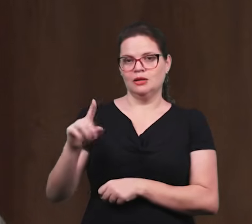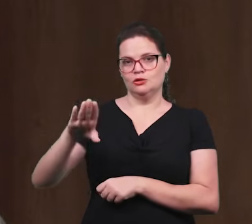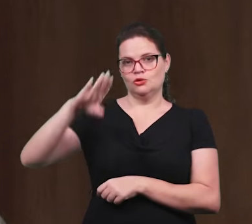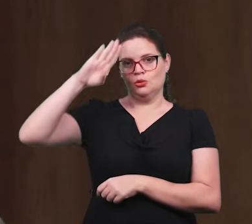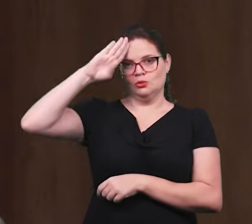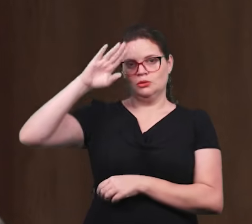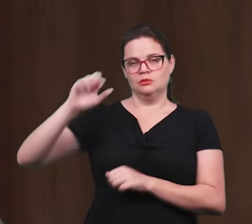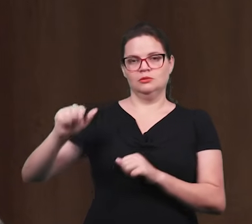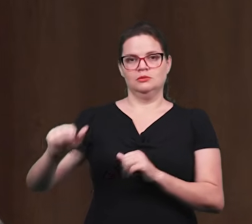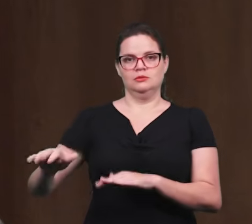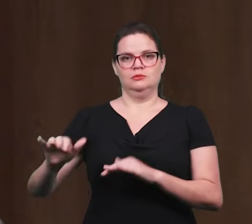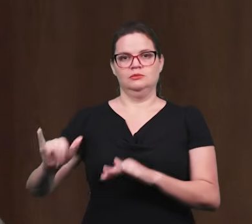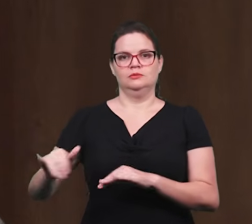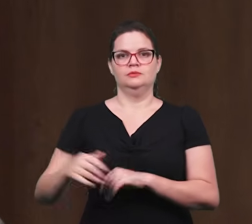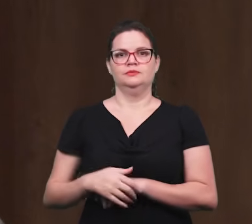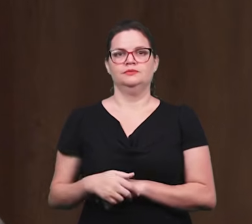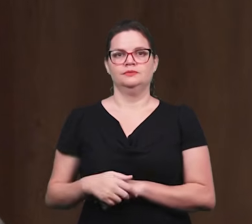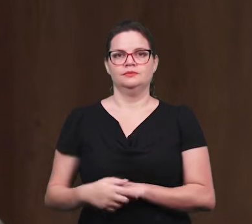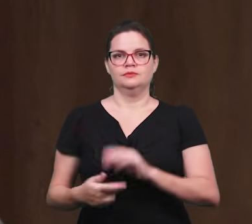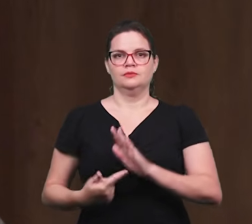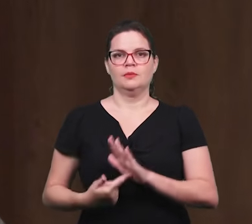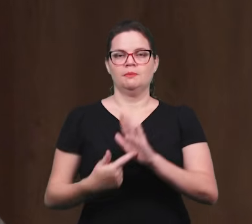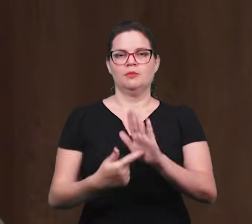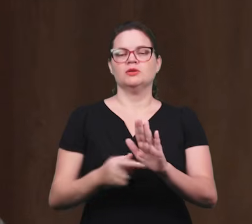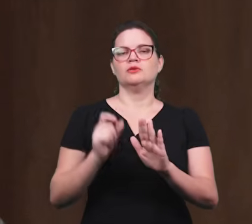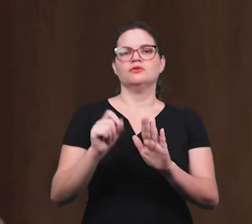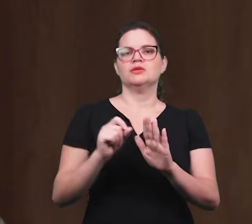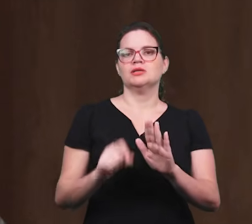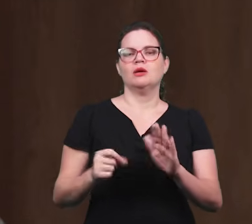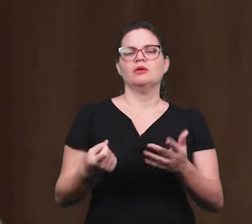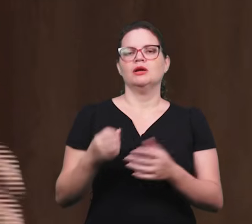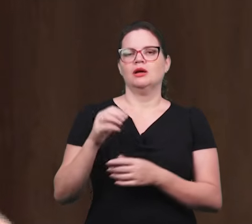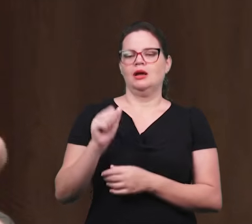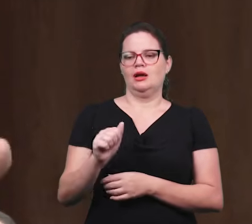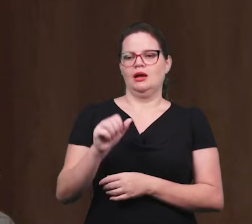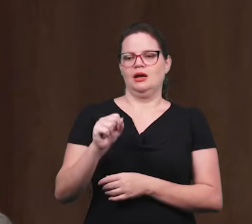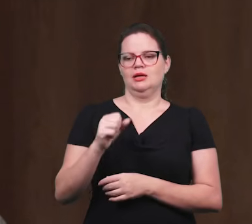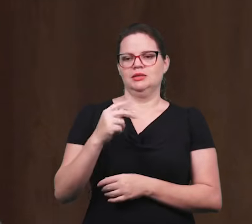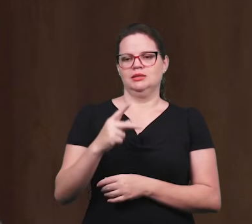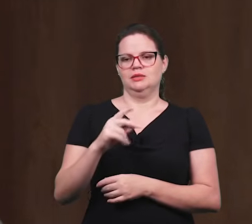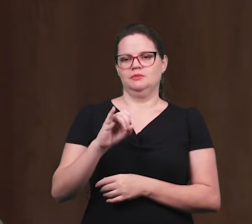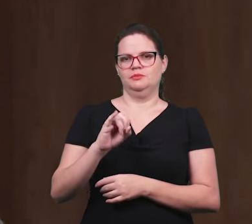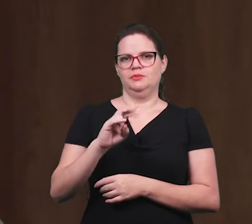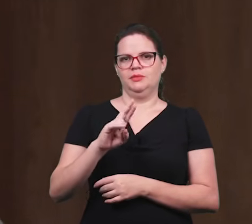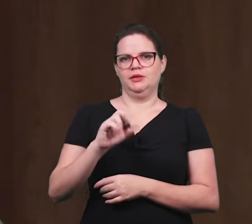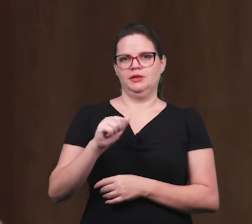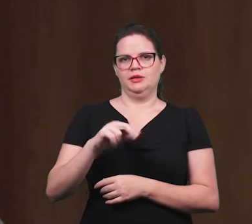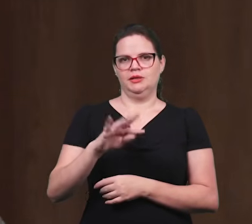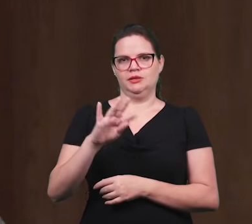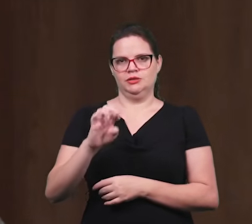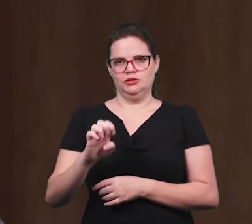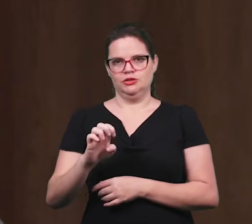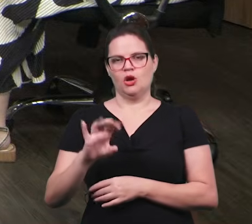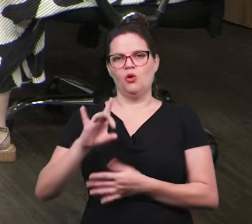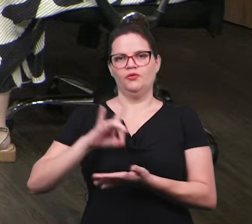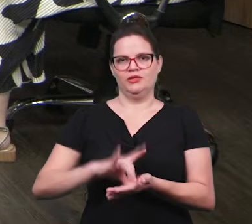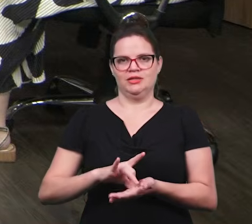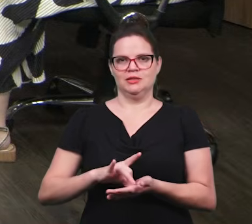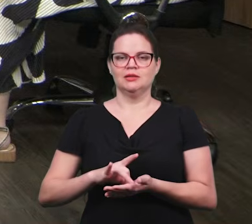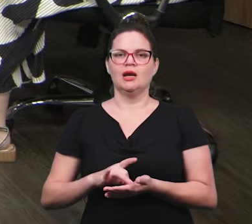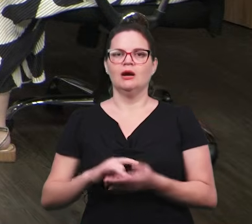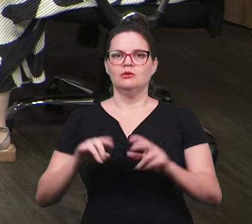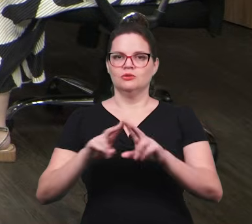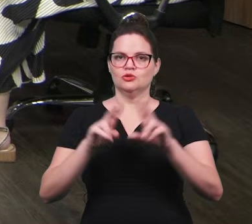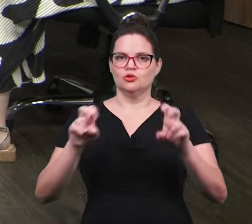militar, você é declarado aspirante oficial dentro daquela especialidade que você foi formado. E aí, com isso,